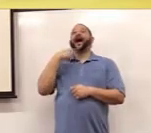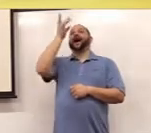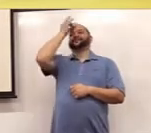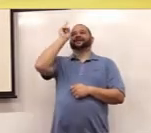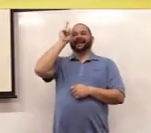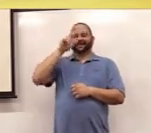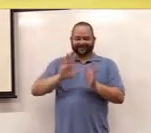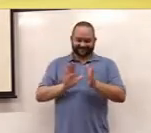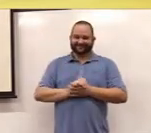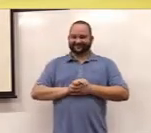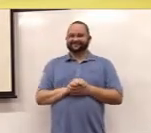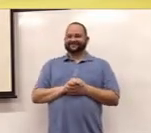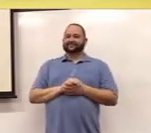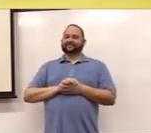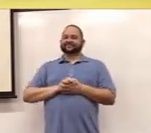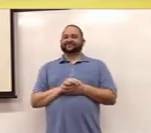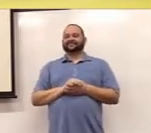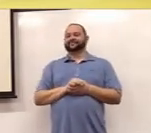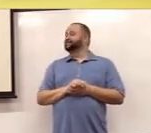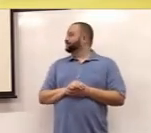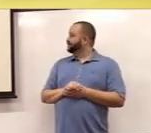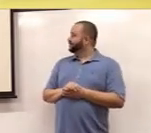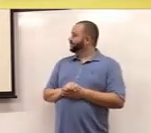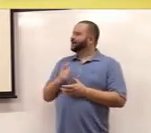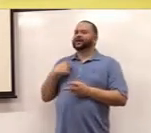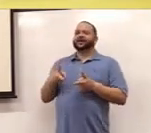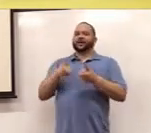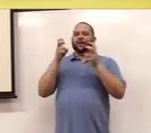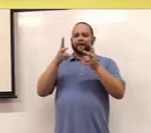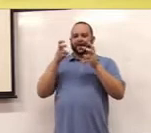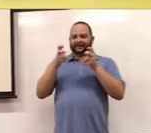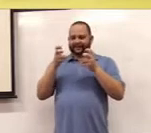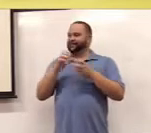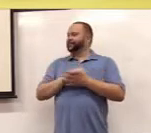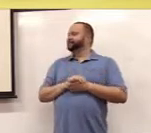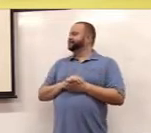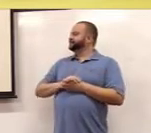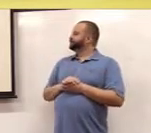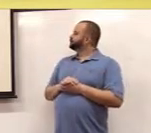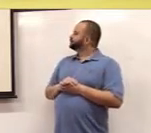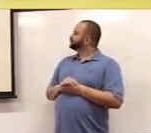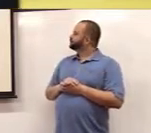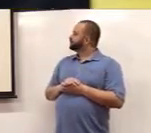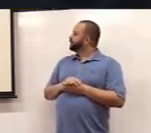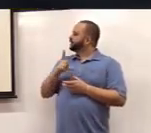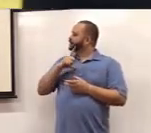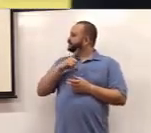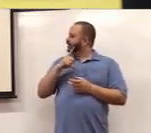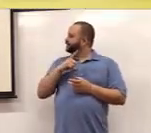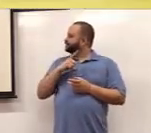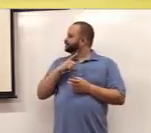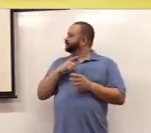Então, musical é muito legal esse tipo de coisa, né? Ainda tem umas outras pegadinhas, olha só, bem aqui na metade,